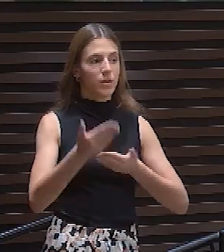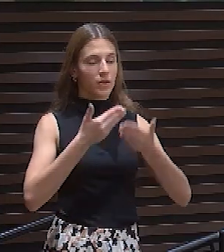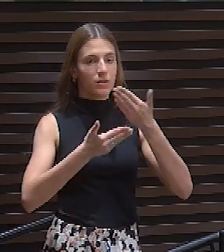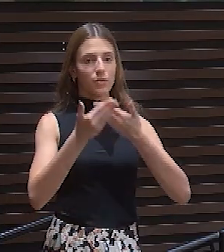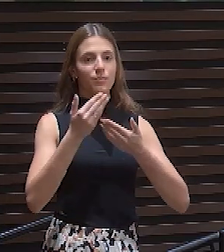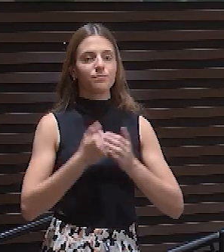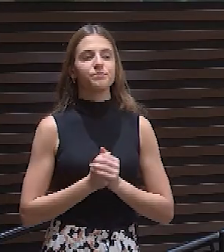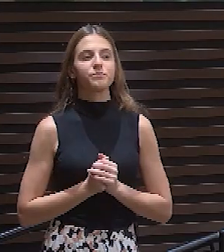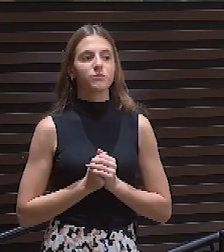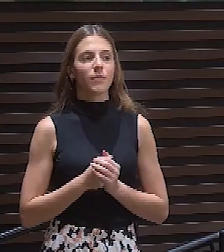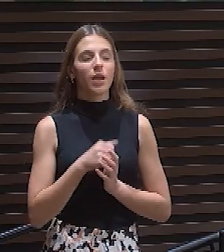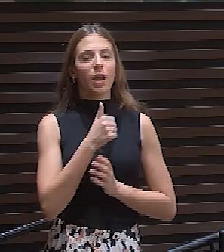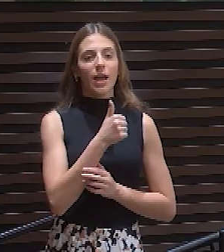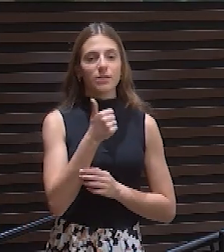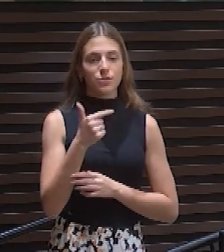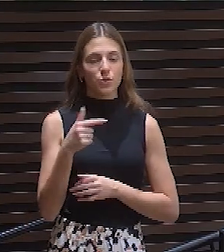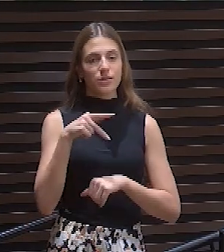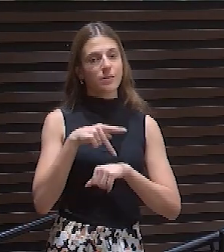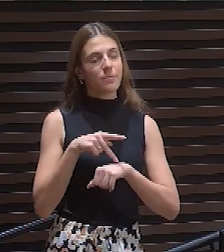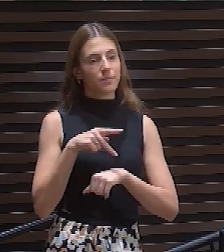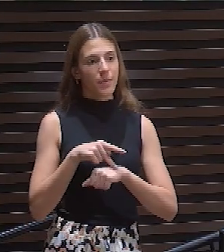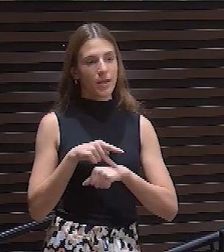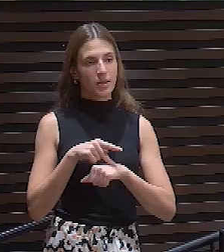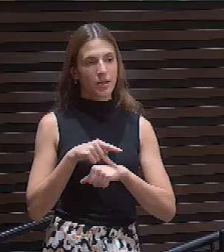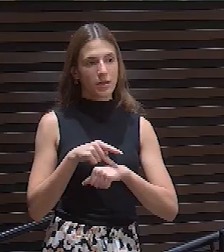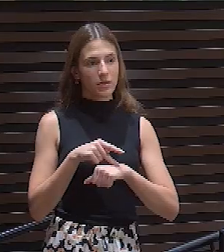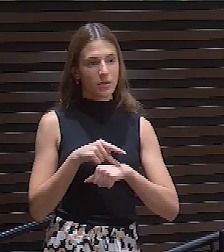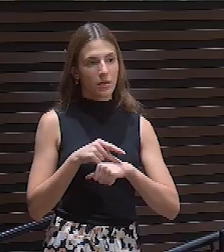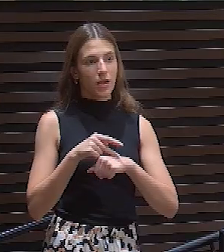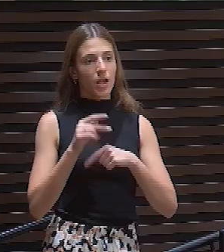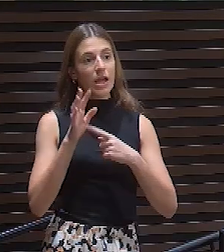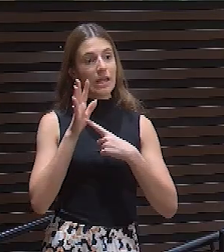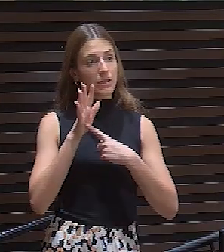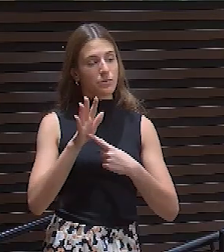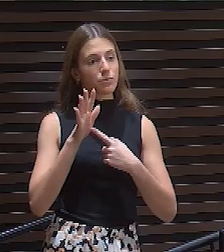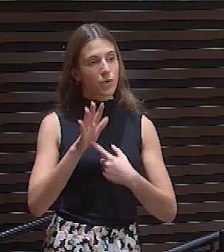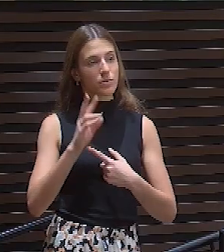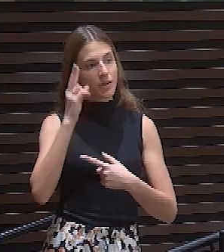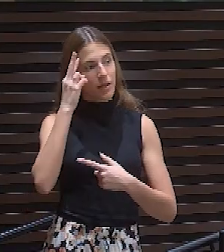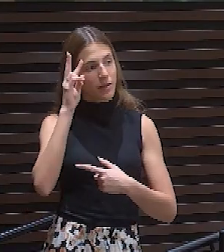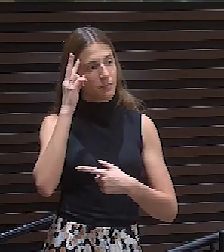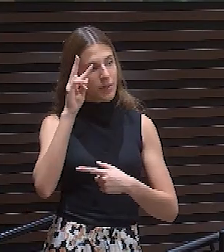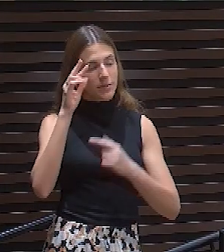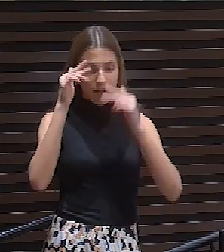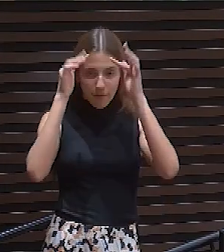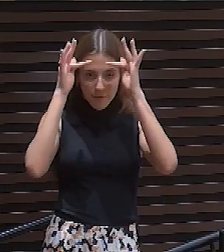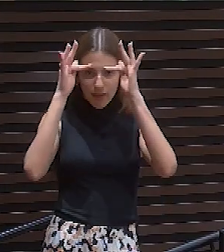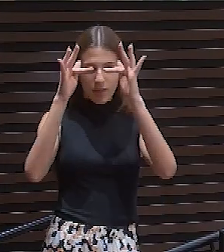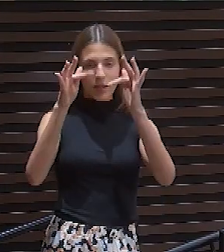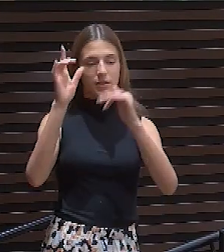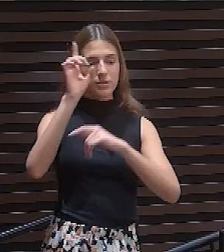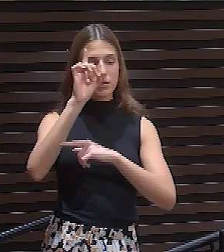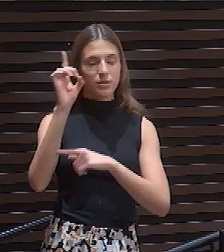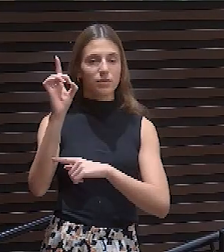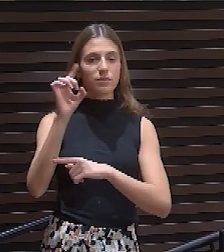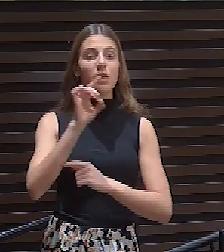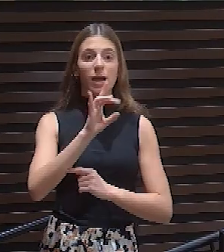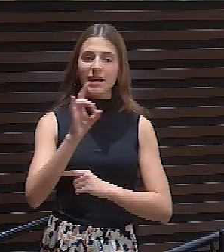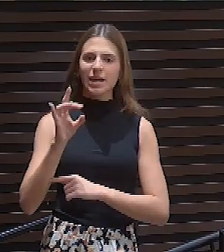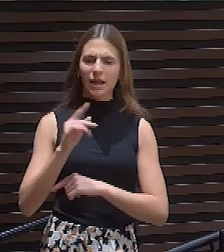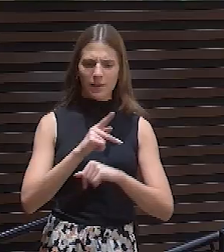foram erigidas como memorial da fidelidade de Deus. Cada pedra